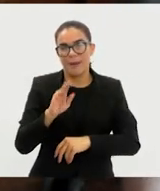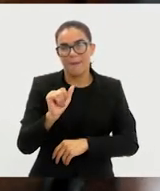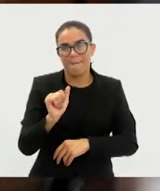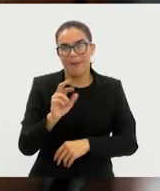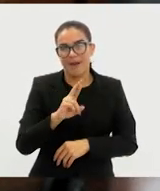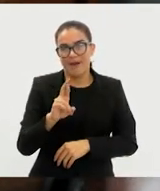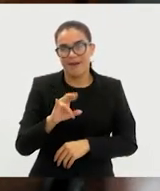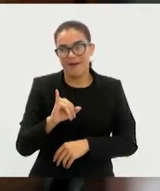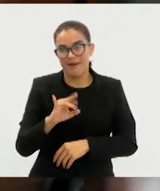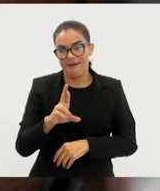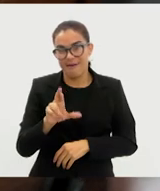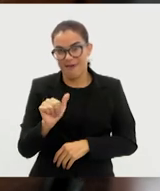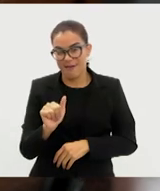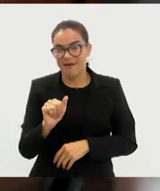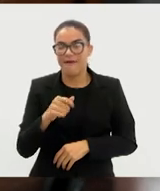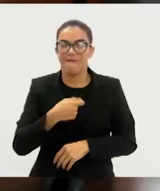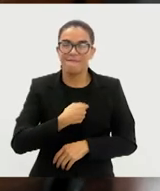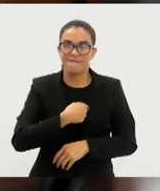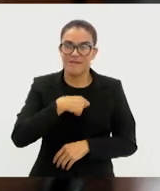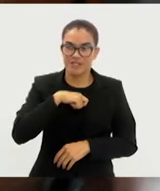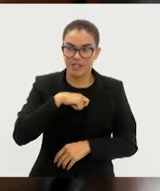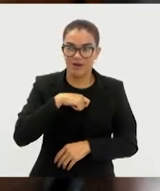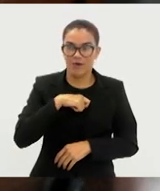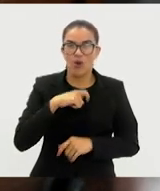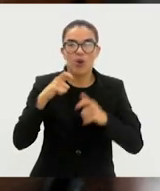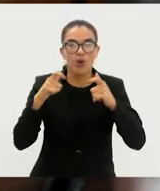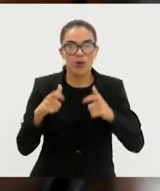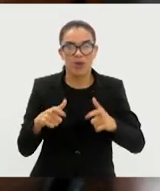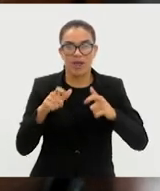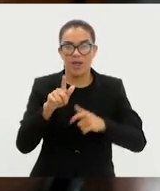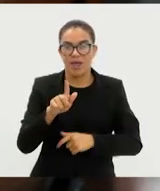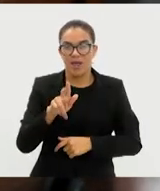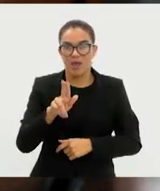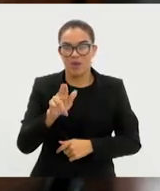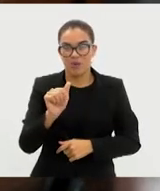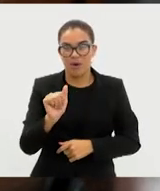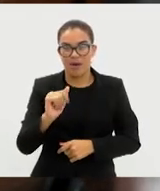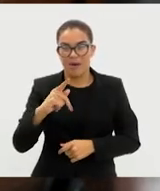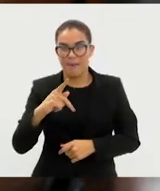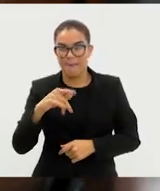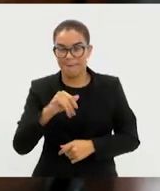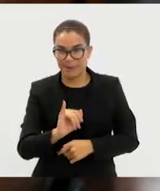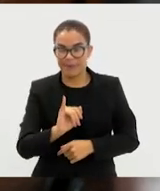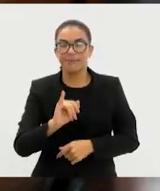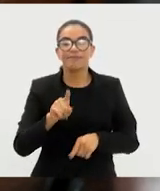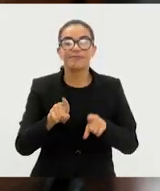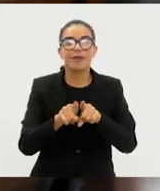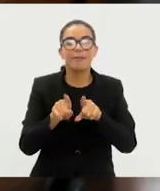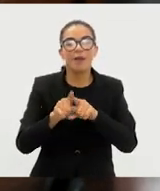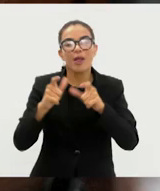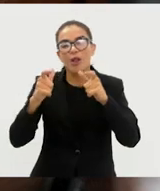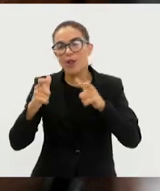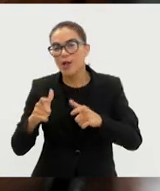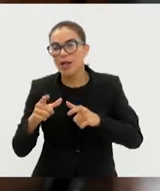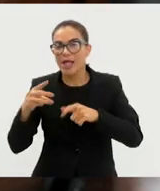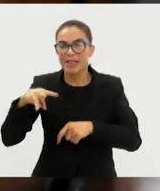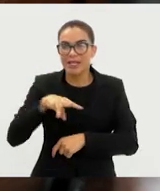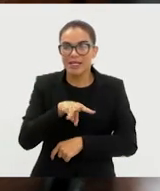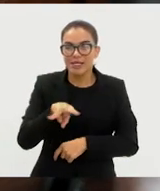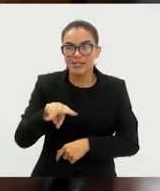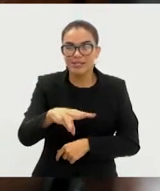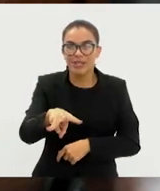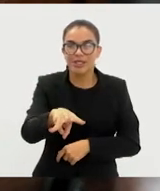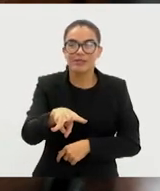Não só na entrada principal, que é Angapi, como também nas saídas, lá na proximidade de Três Rios,